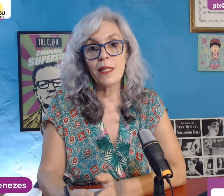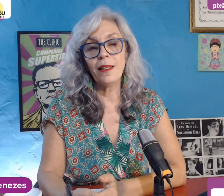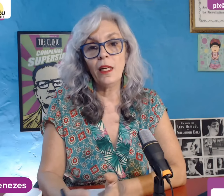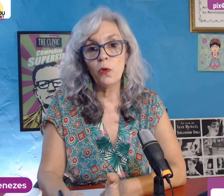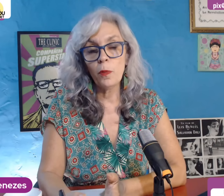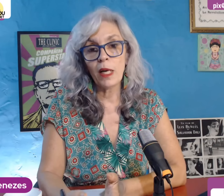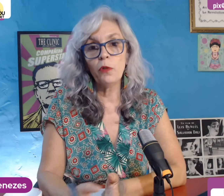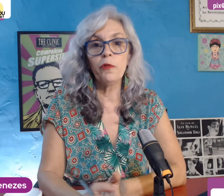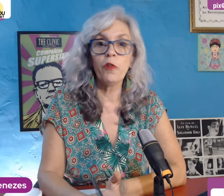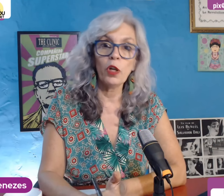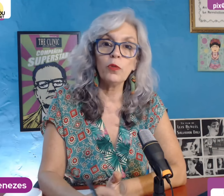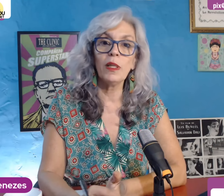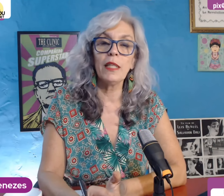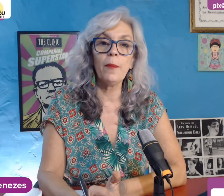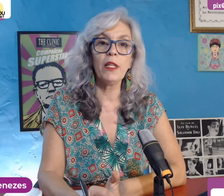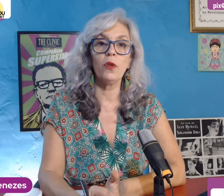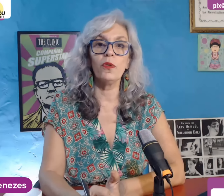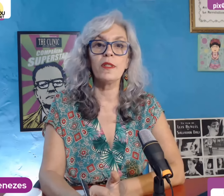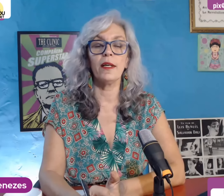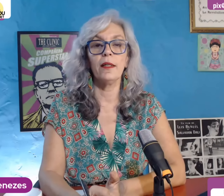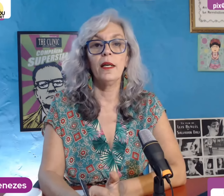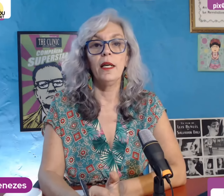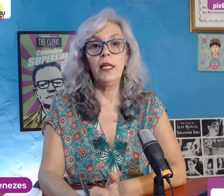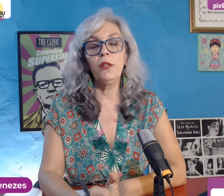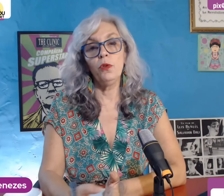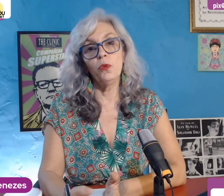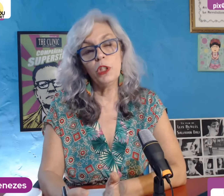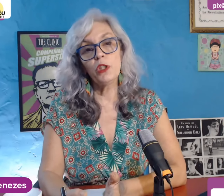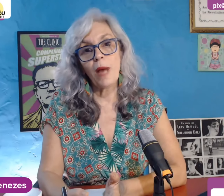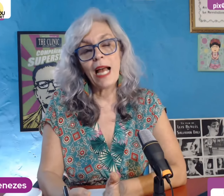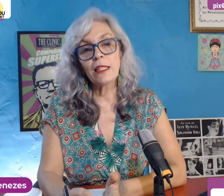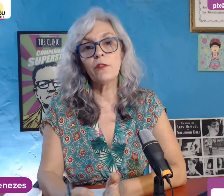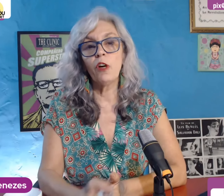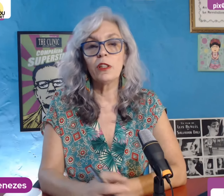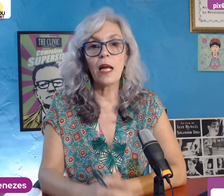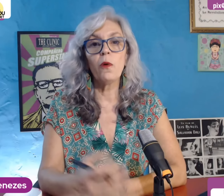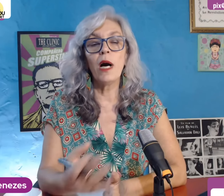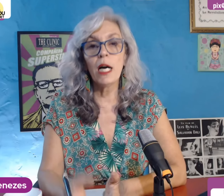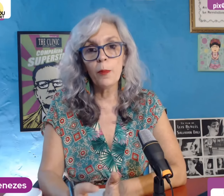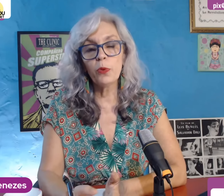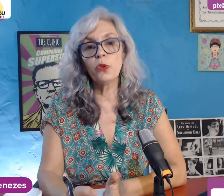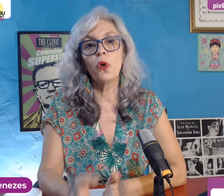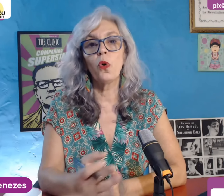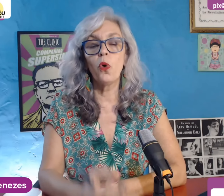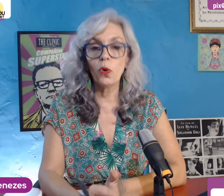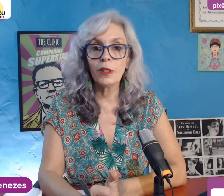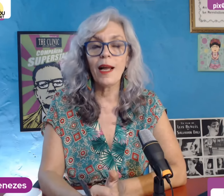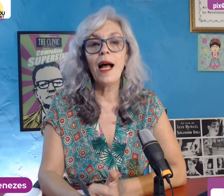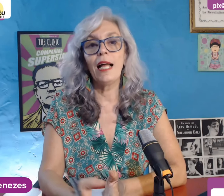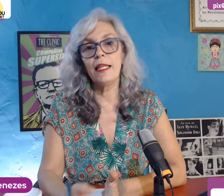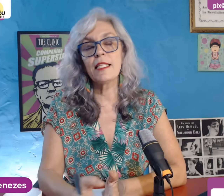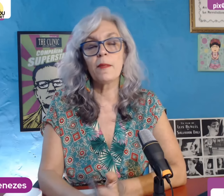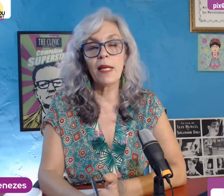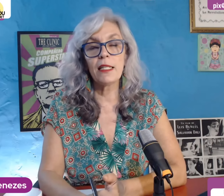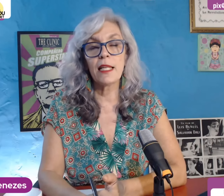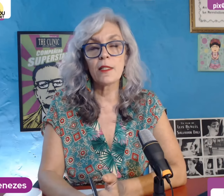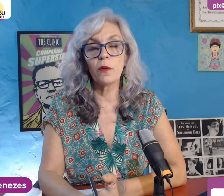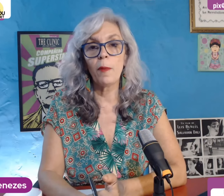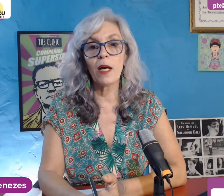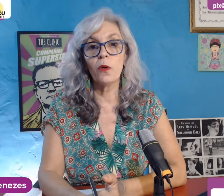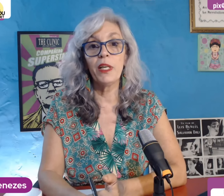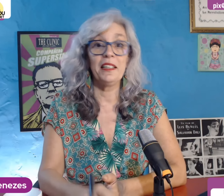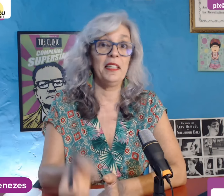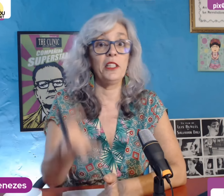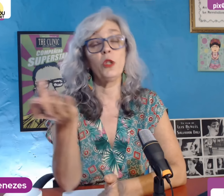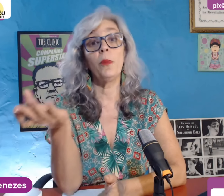houve surpresa nenhuma no voto do André Mendonça e do Nunes Marques, que votaram ambos contra a